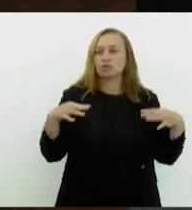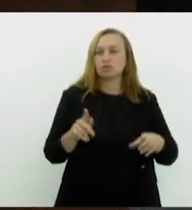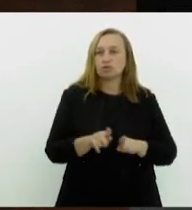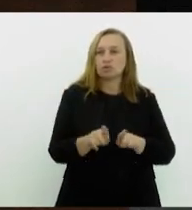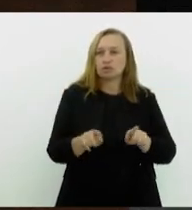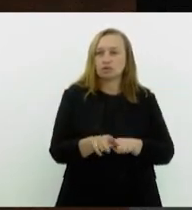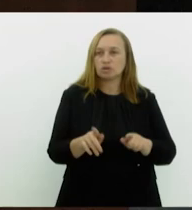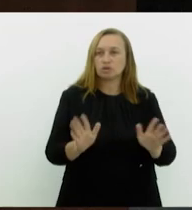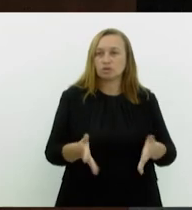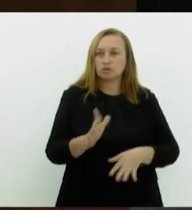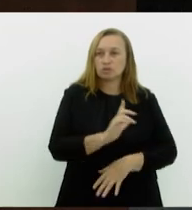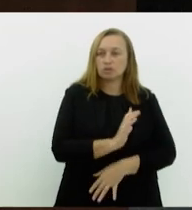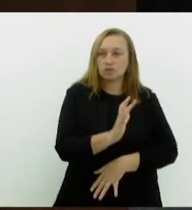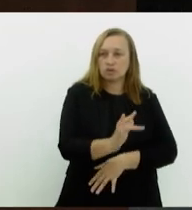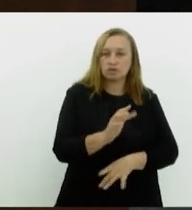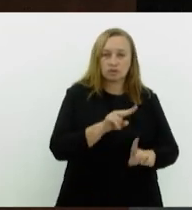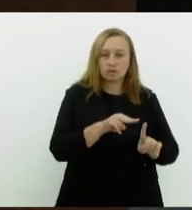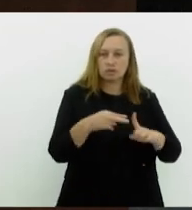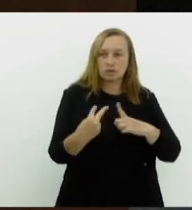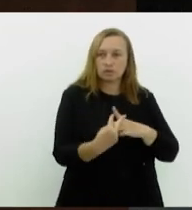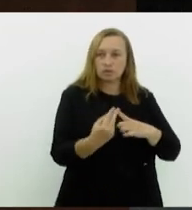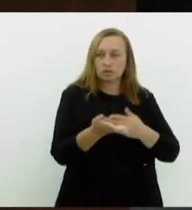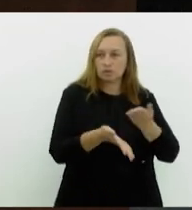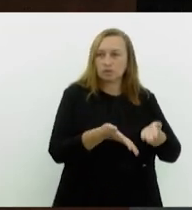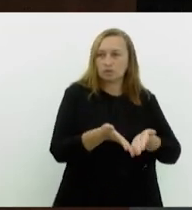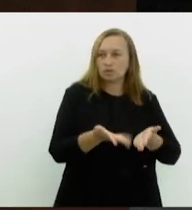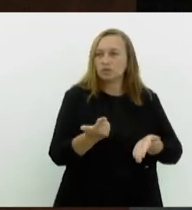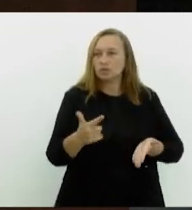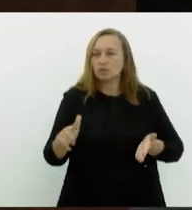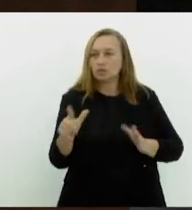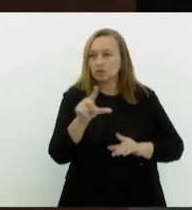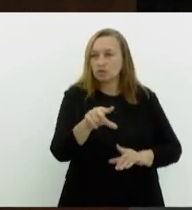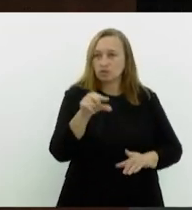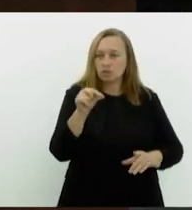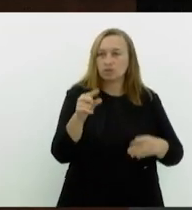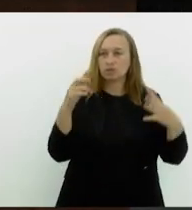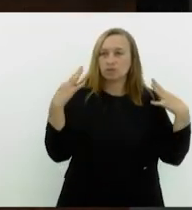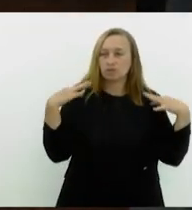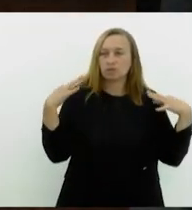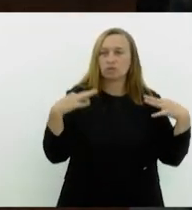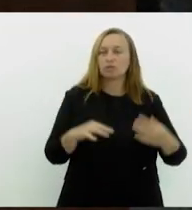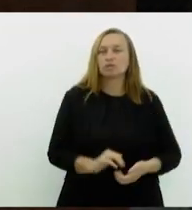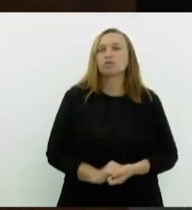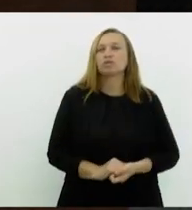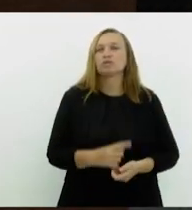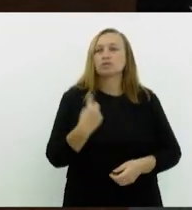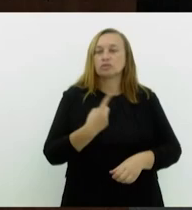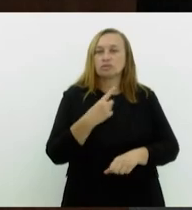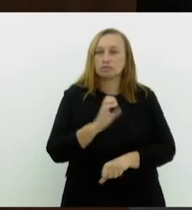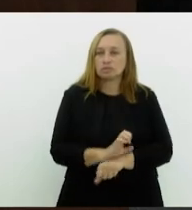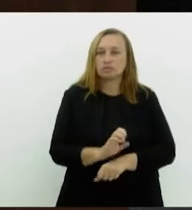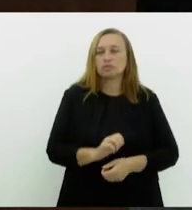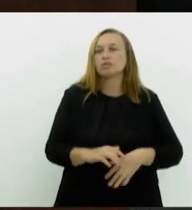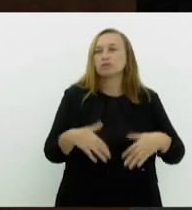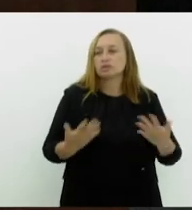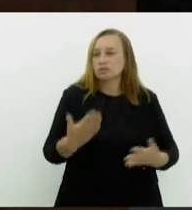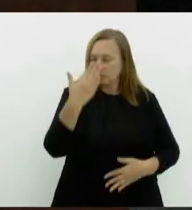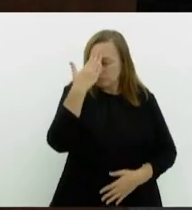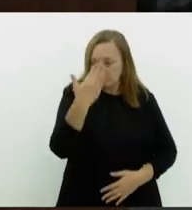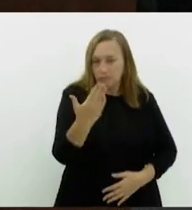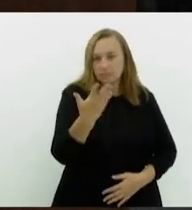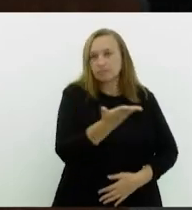também ser olhada como uma outra opção para o turismo em nosso estado. Então, muito